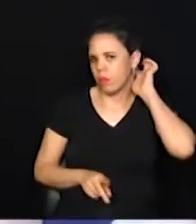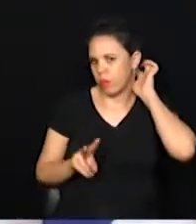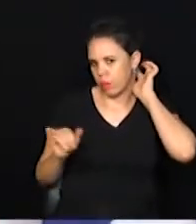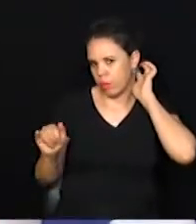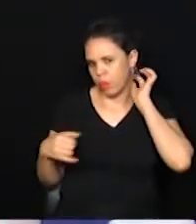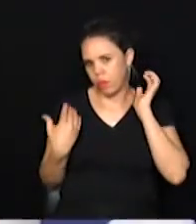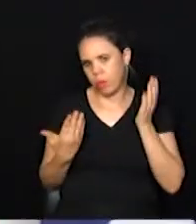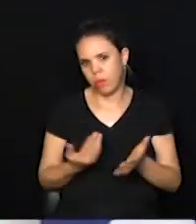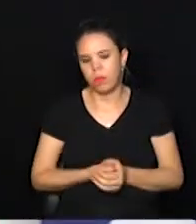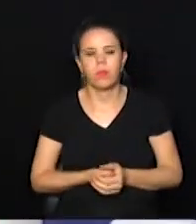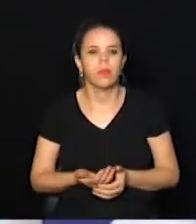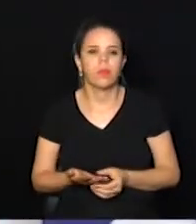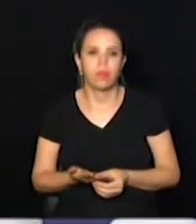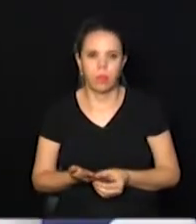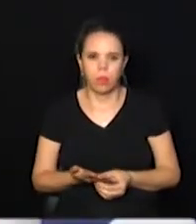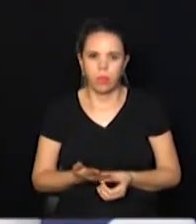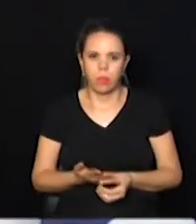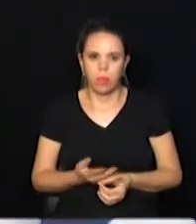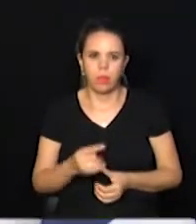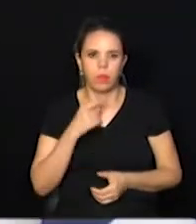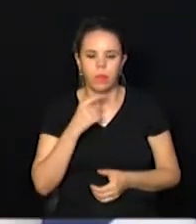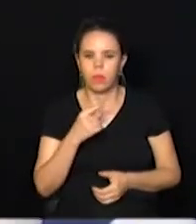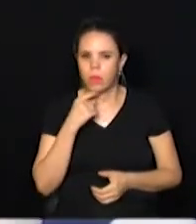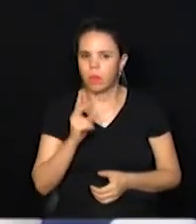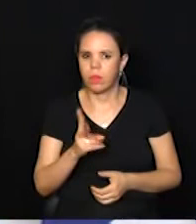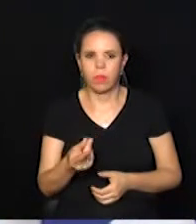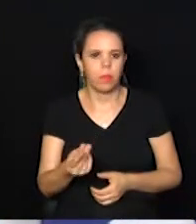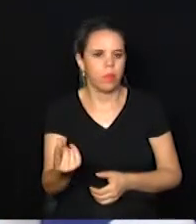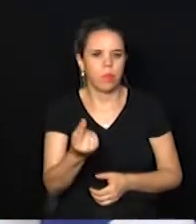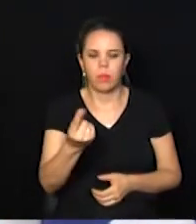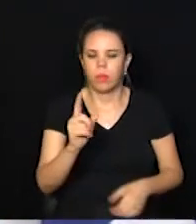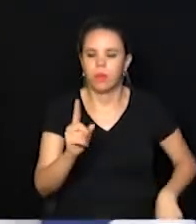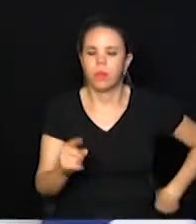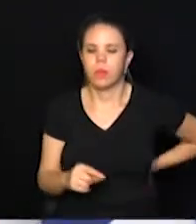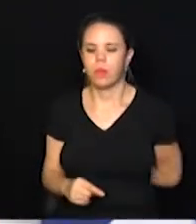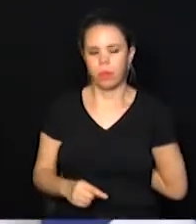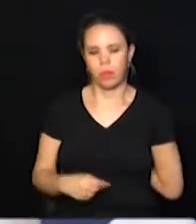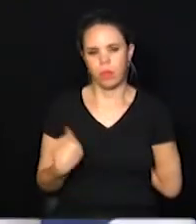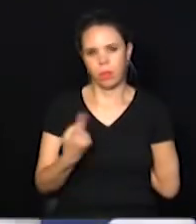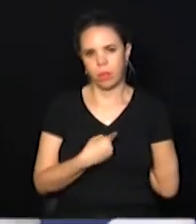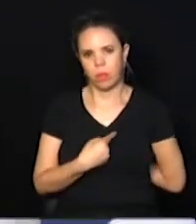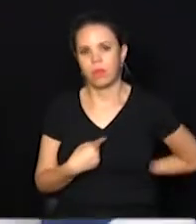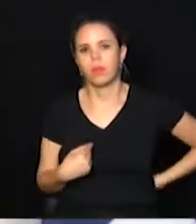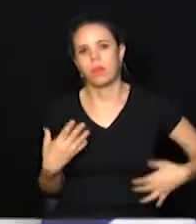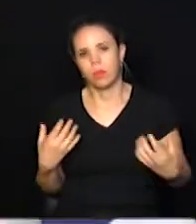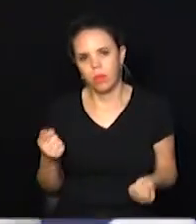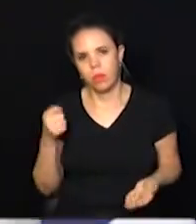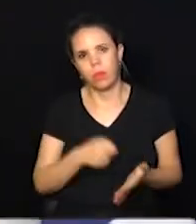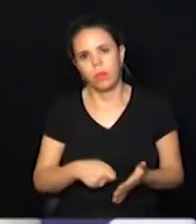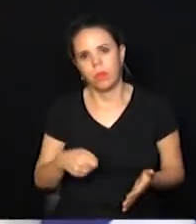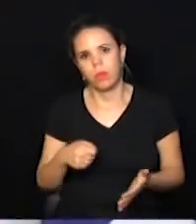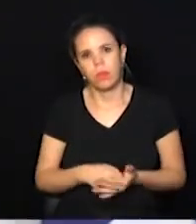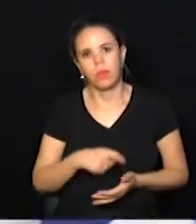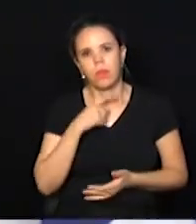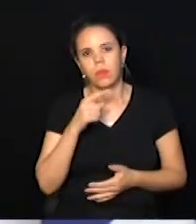vamos morrer mesmo. Ninguém vai permanecer vivo. Mas nós vamos lutar para que